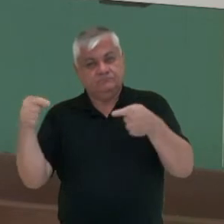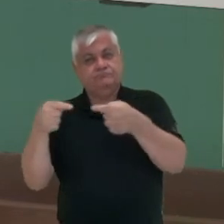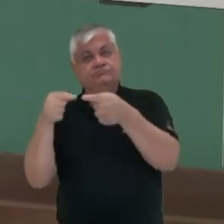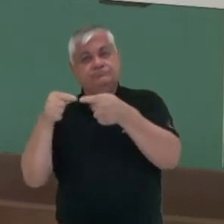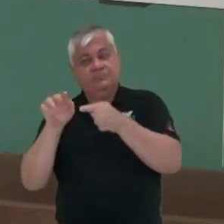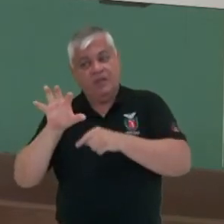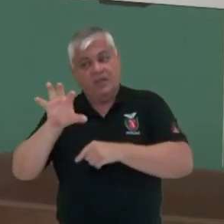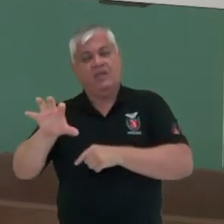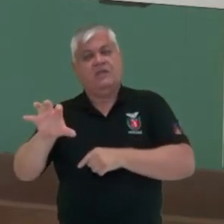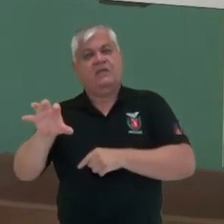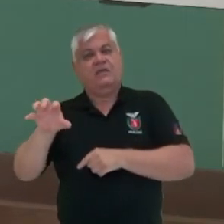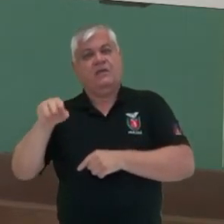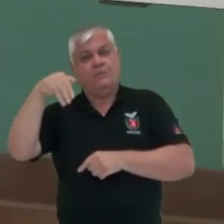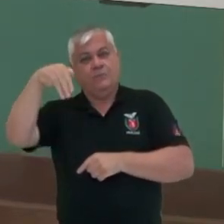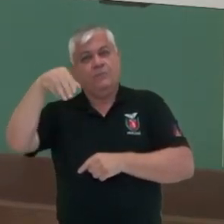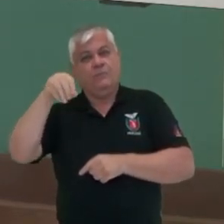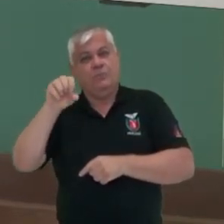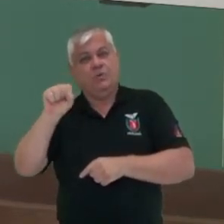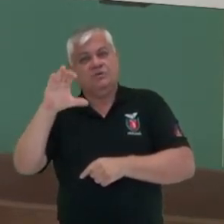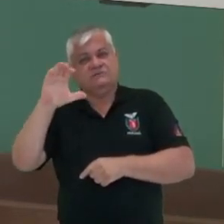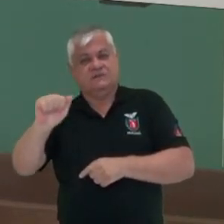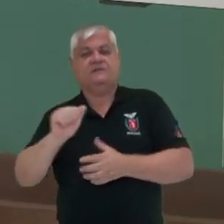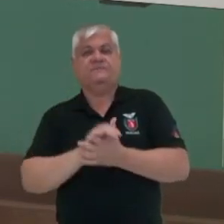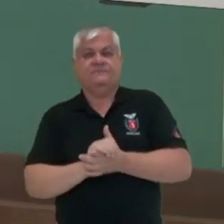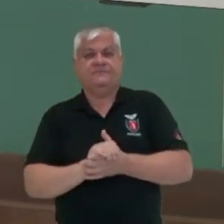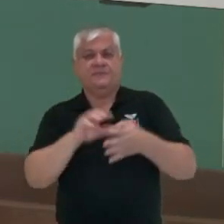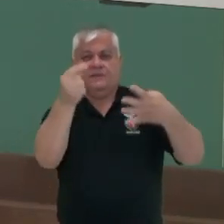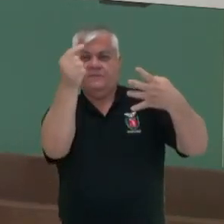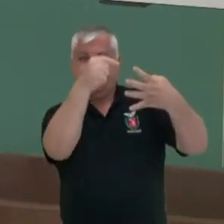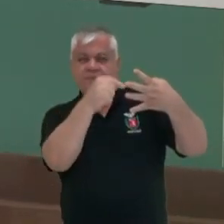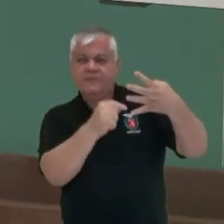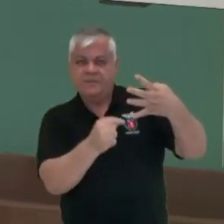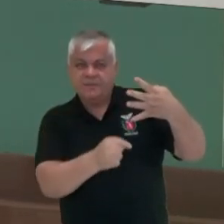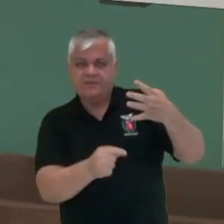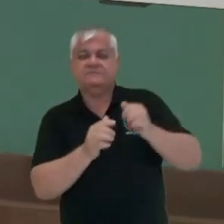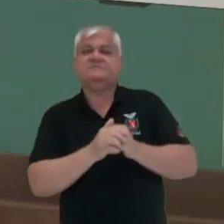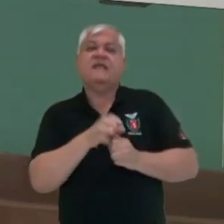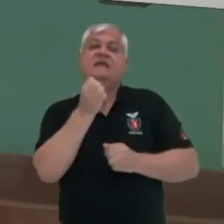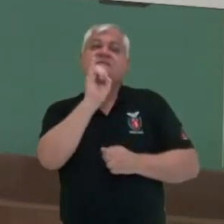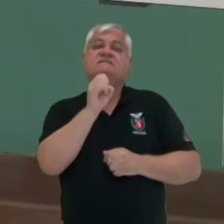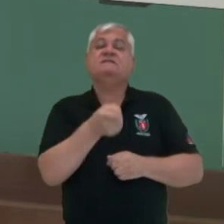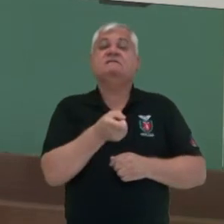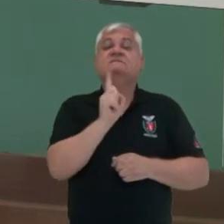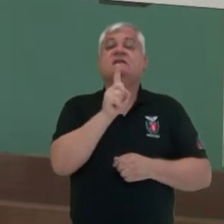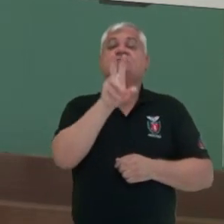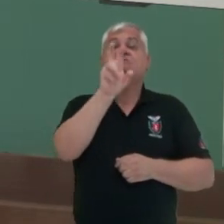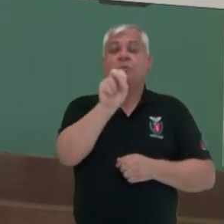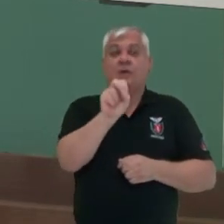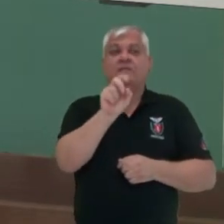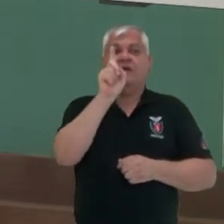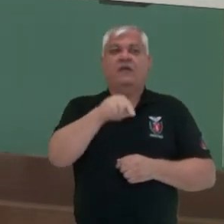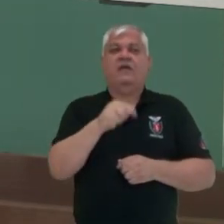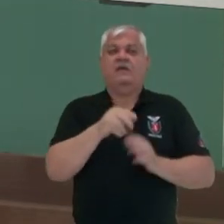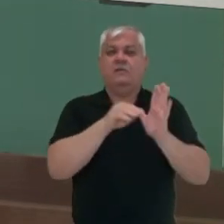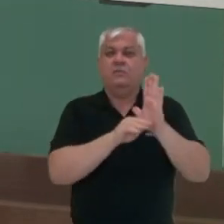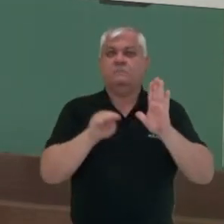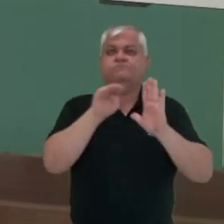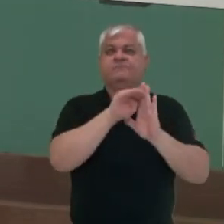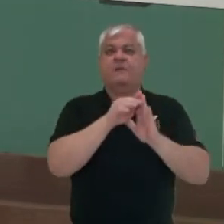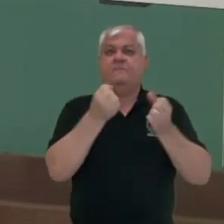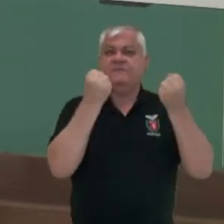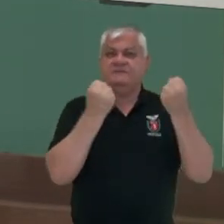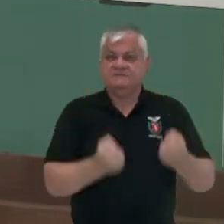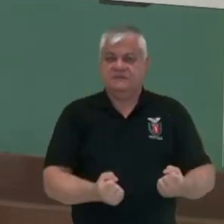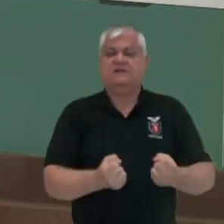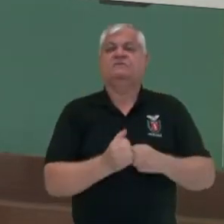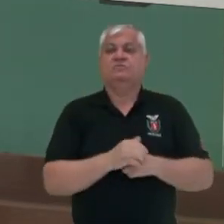dentro dessa categoria aqui, certo? E assim por diante, né? Ah, se tiver 150, vai ser o super pesado, porque acima de